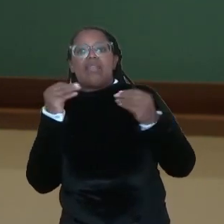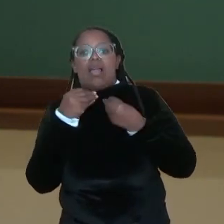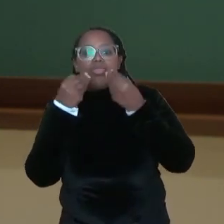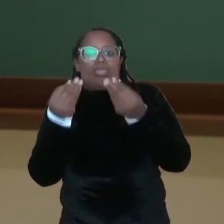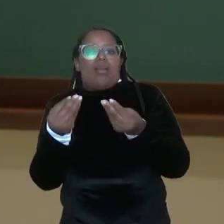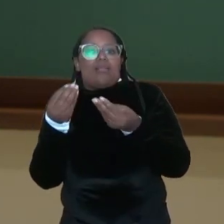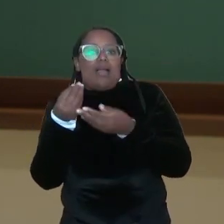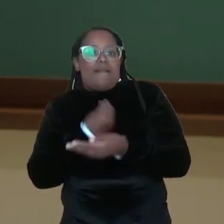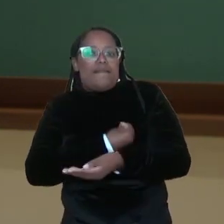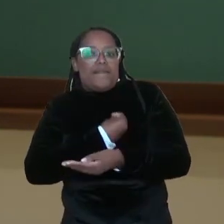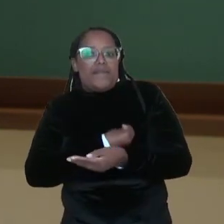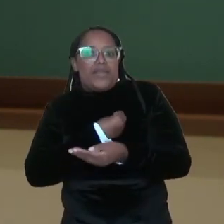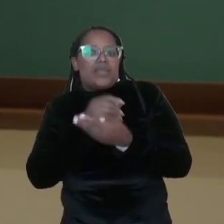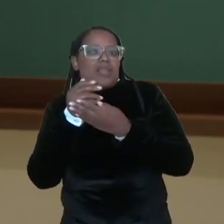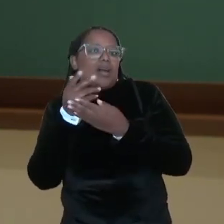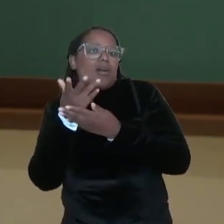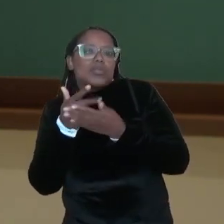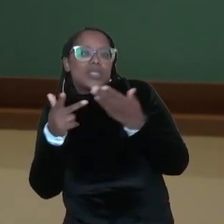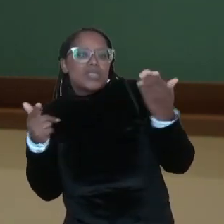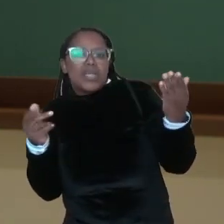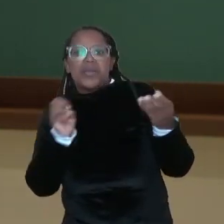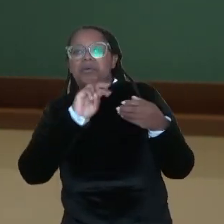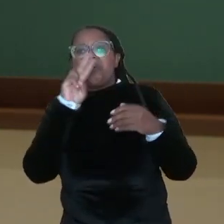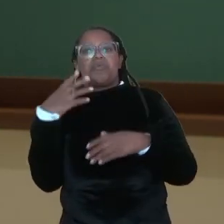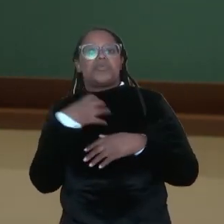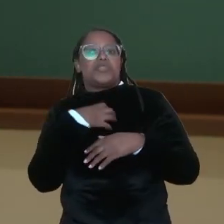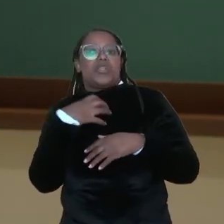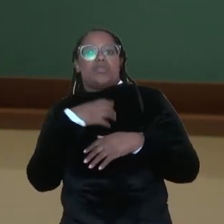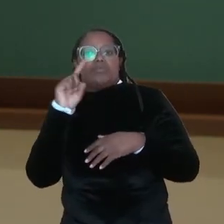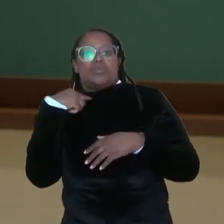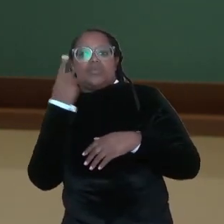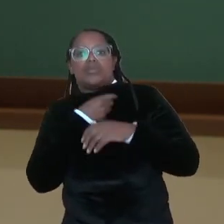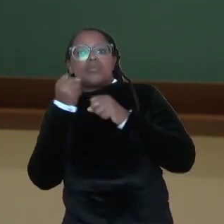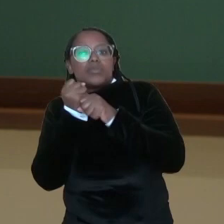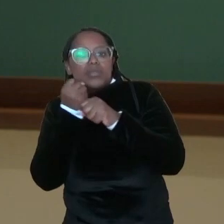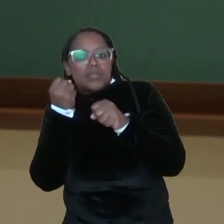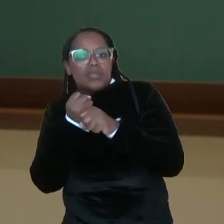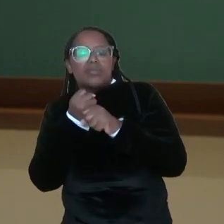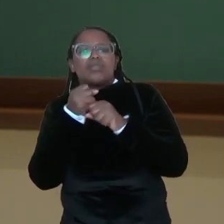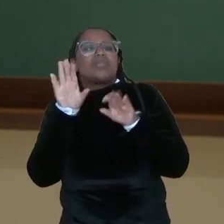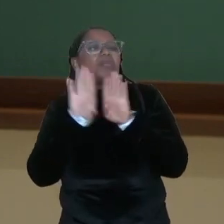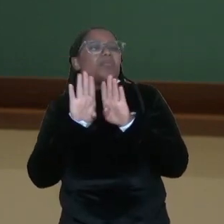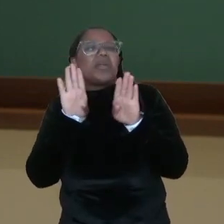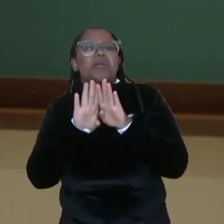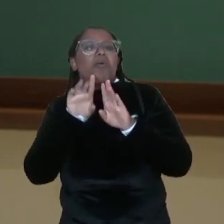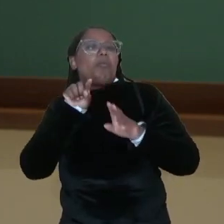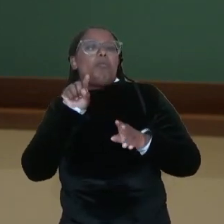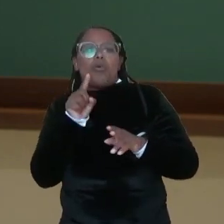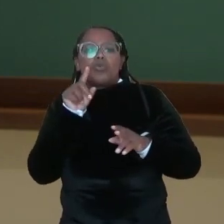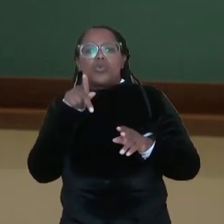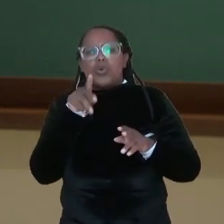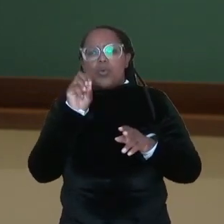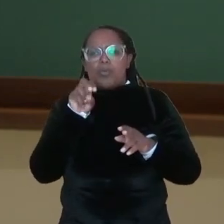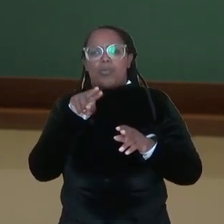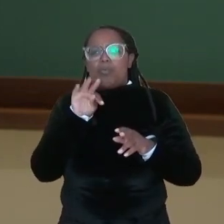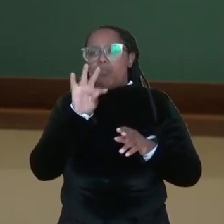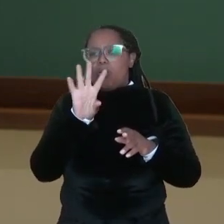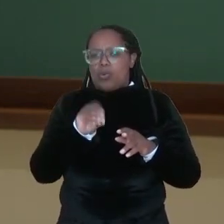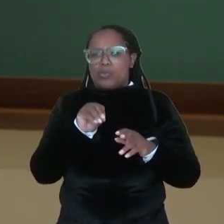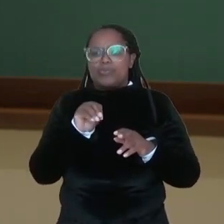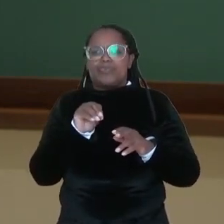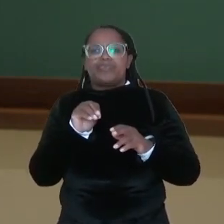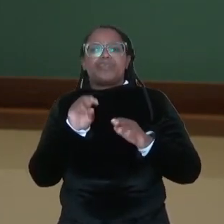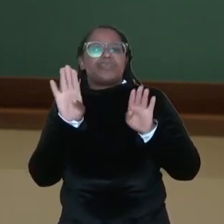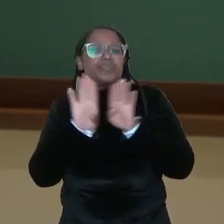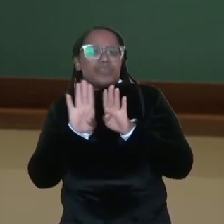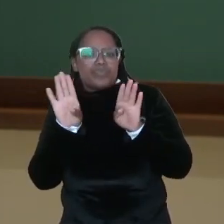não no desenho ou na forma que nós estamos criando. O ponto também está atrelado à ideia de linha, porque um ponto